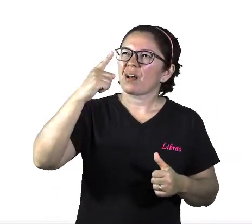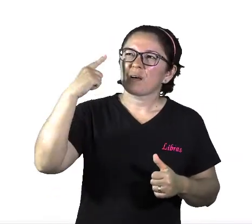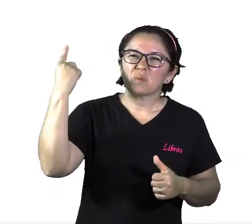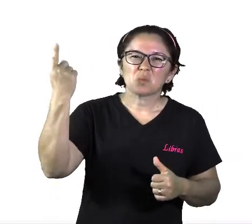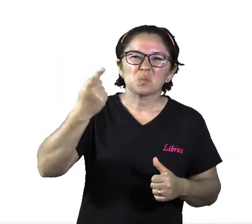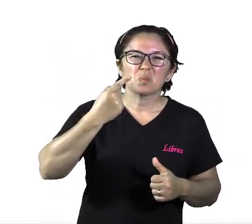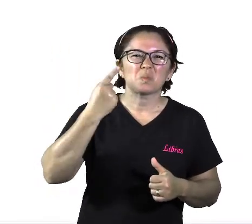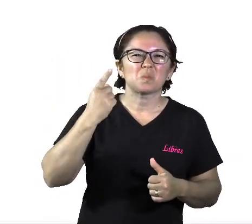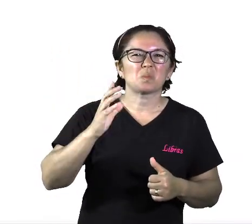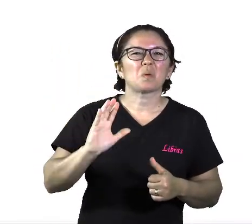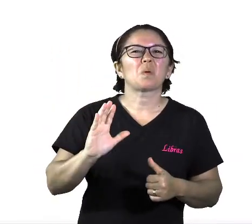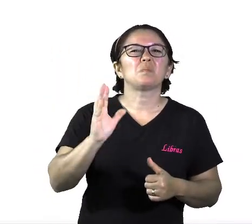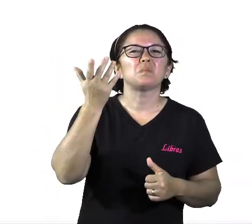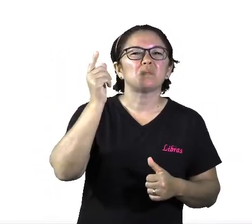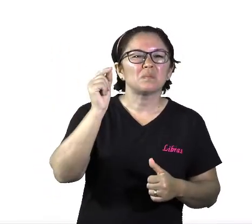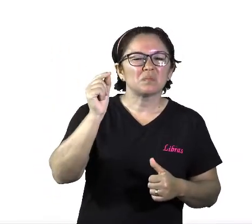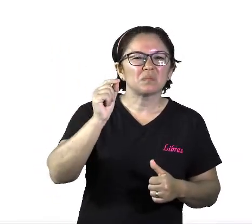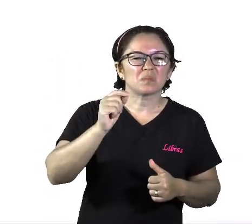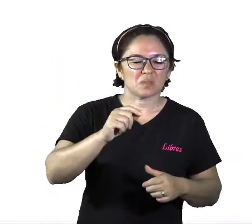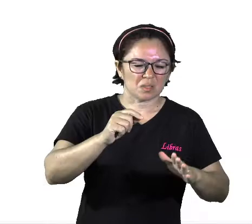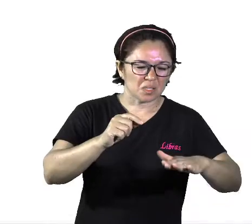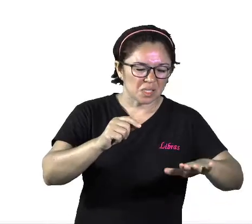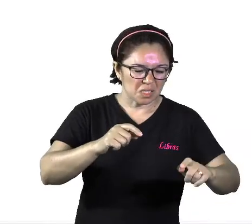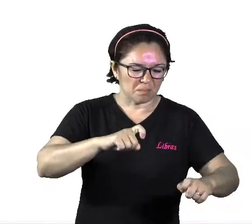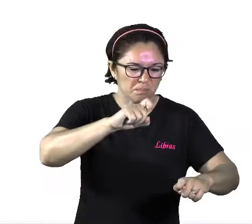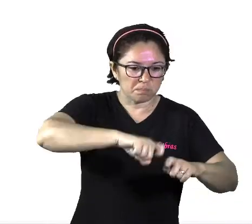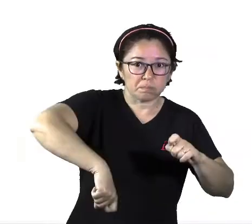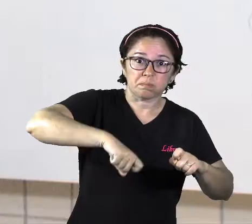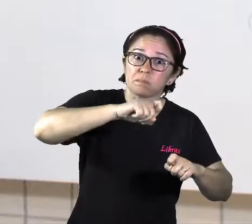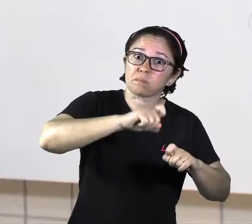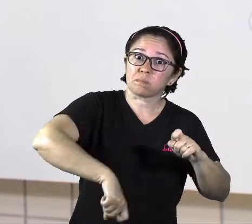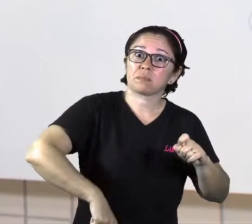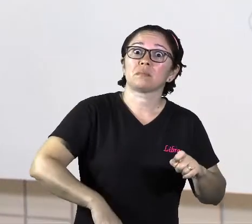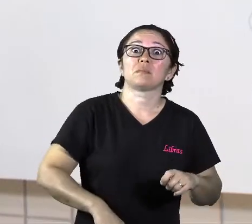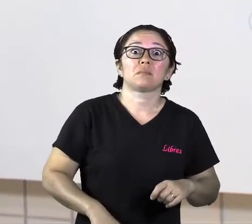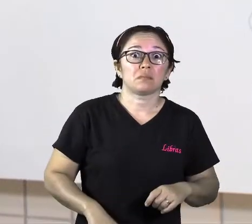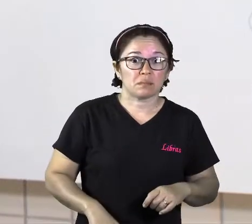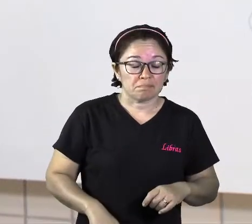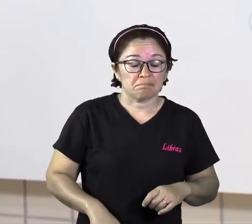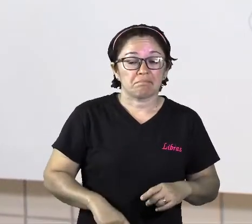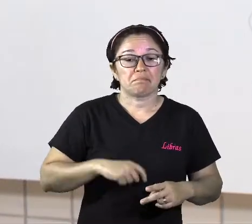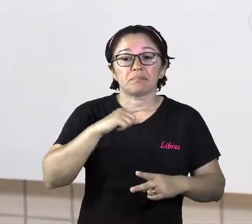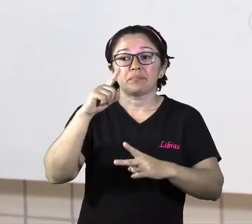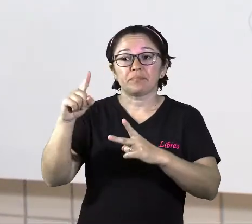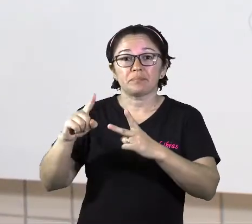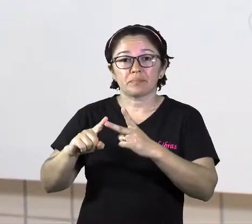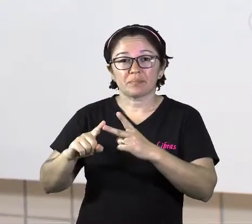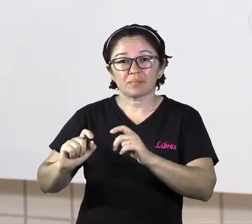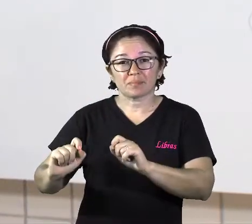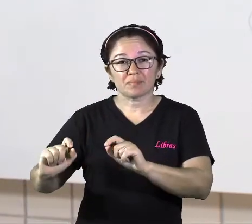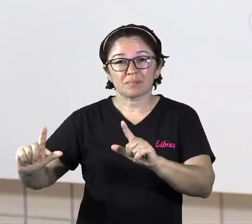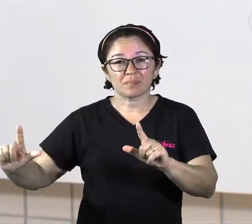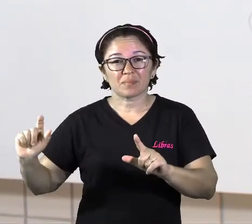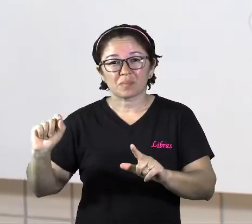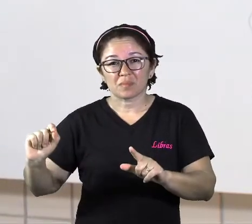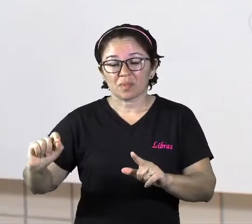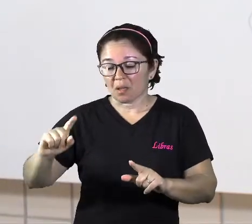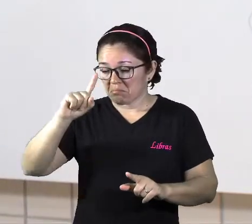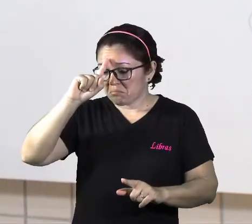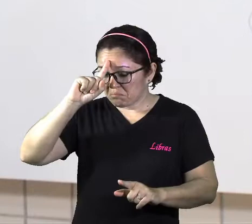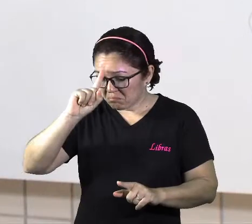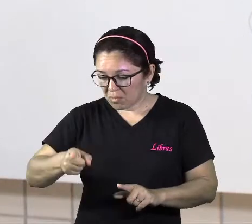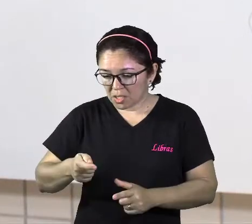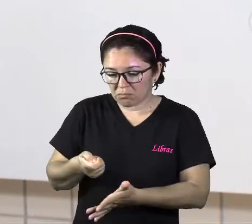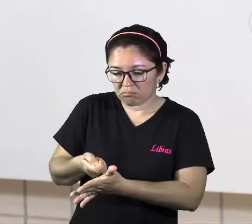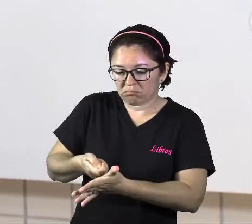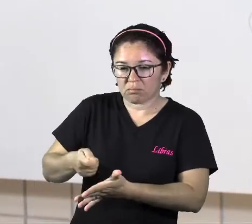segunda imagem, eu tenho um exemplo de quê? De trabalho infantil. A primeira imagem envolve tanto linguagem verbal